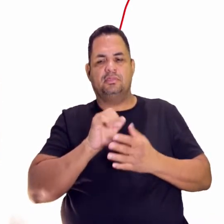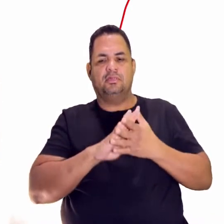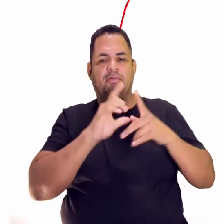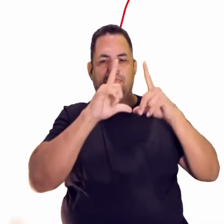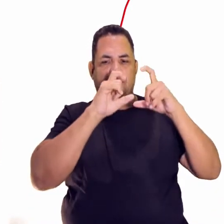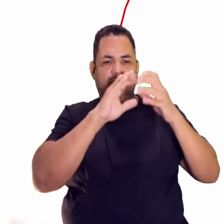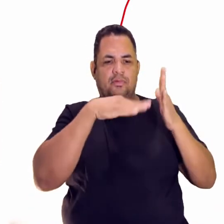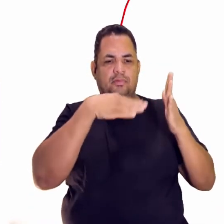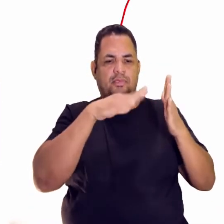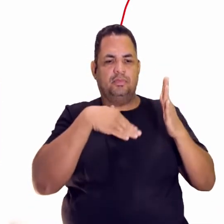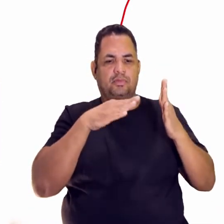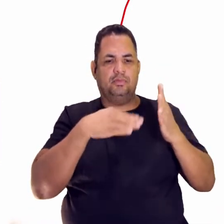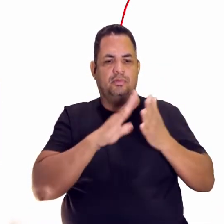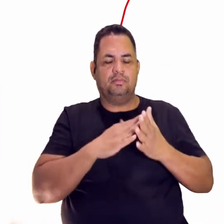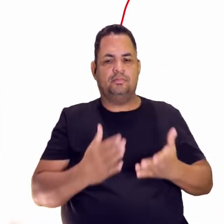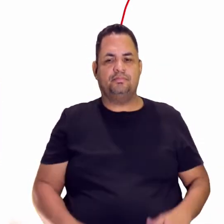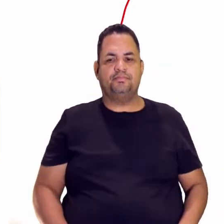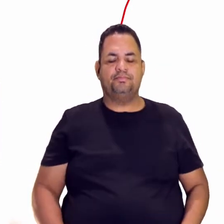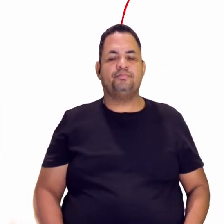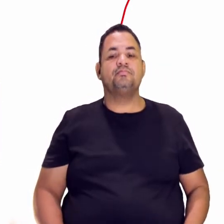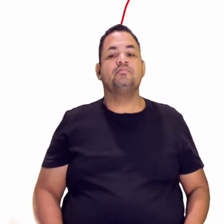fotografias e pinturas